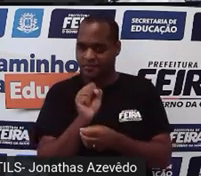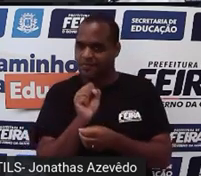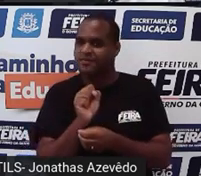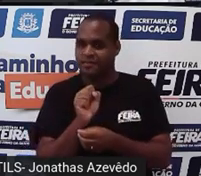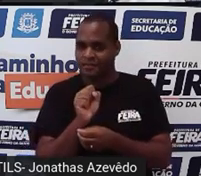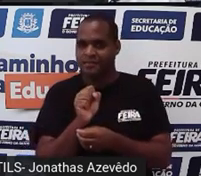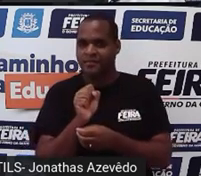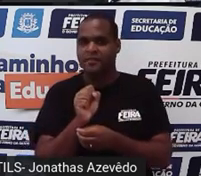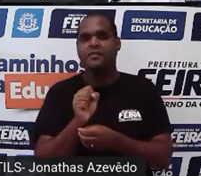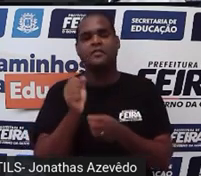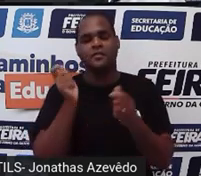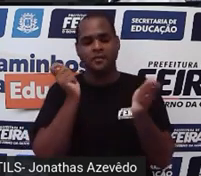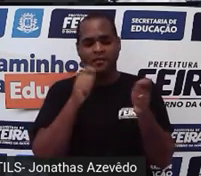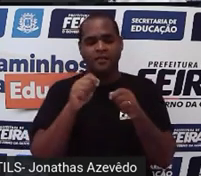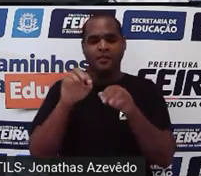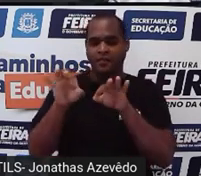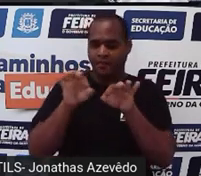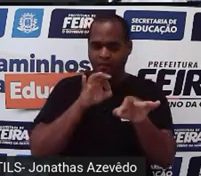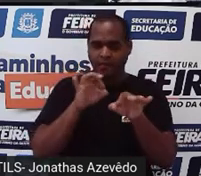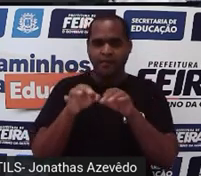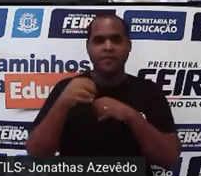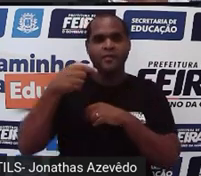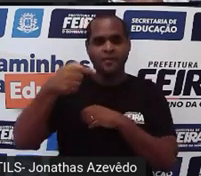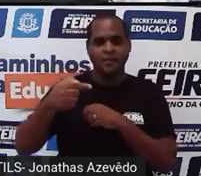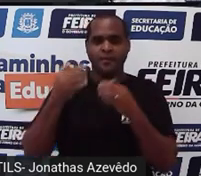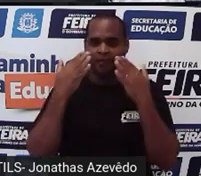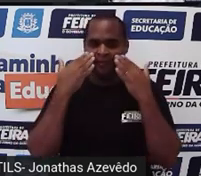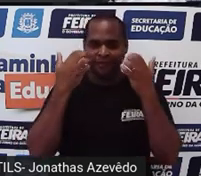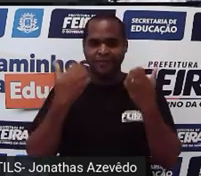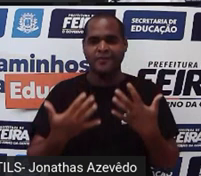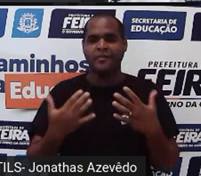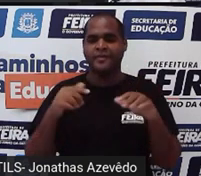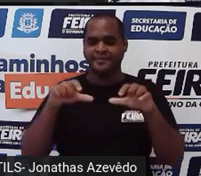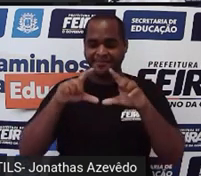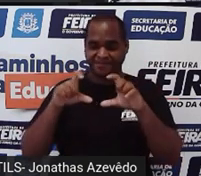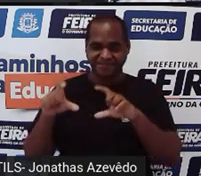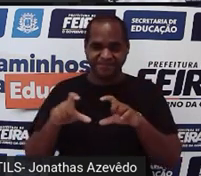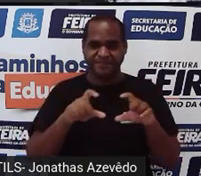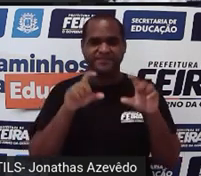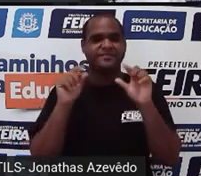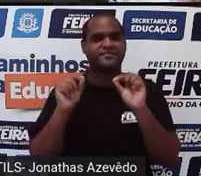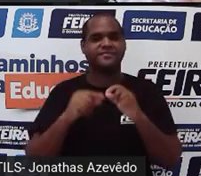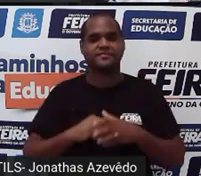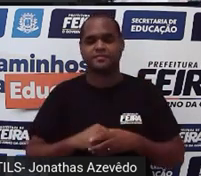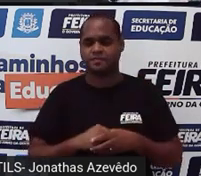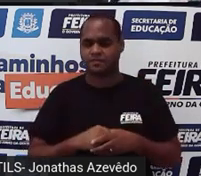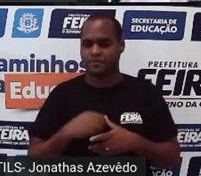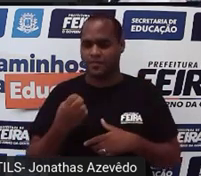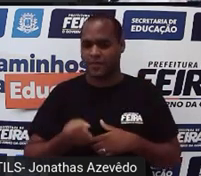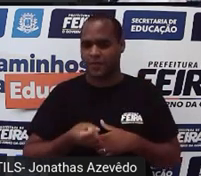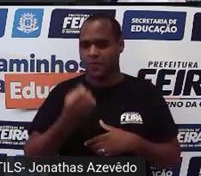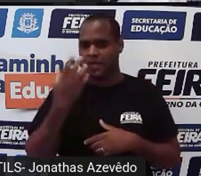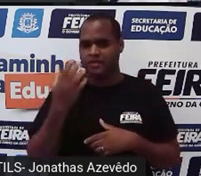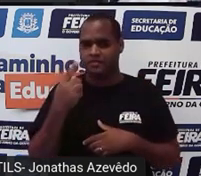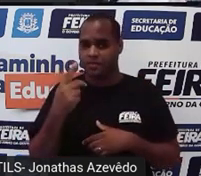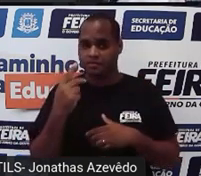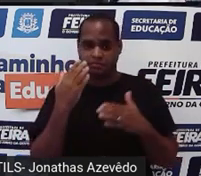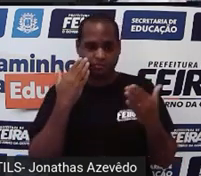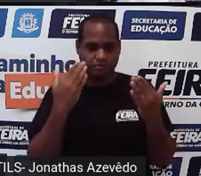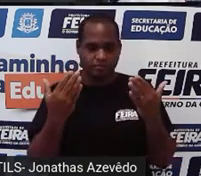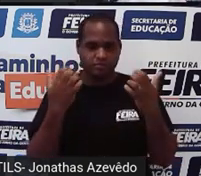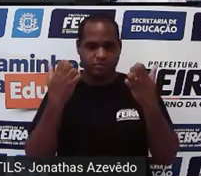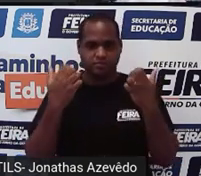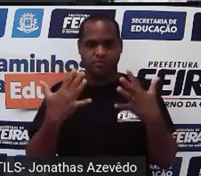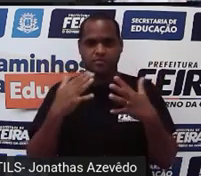68 canudos para construir 7 representações de figuras. Quantas representações de